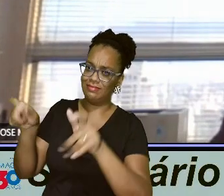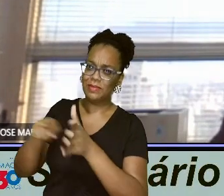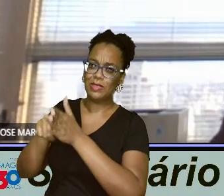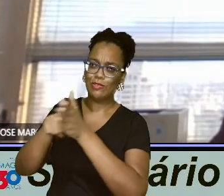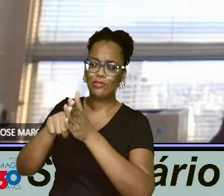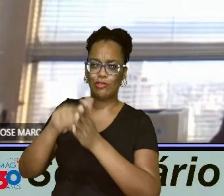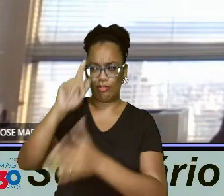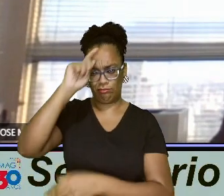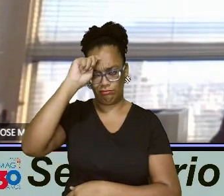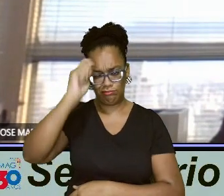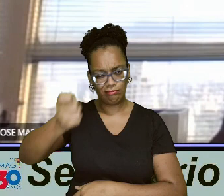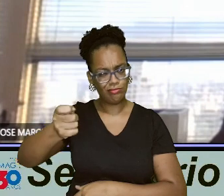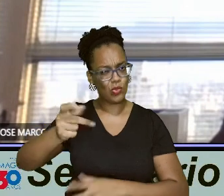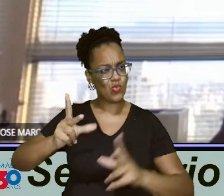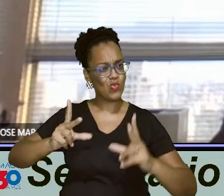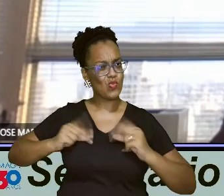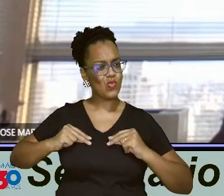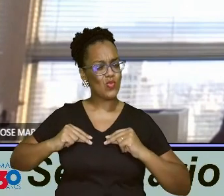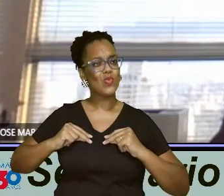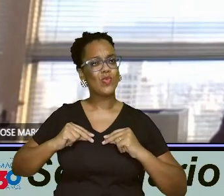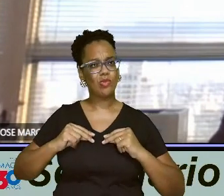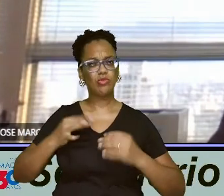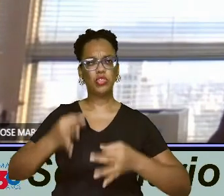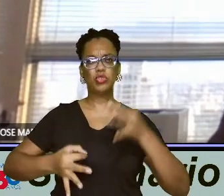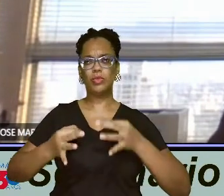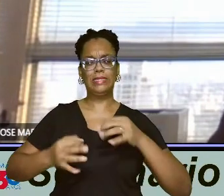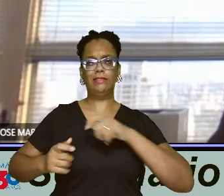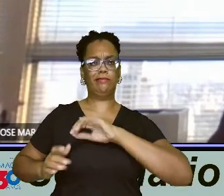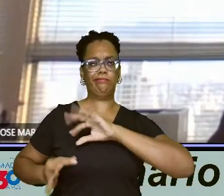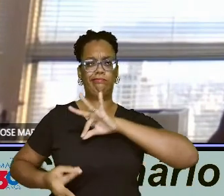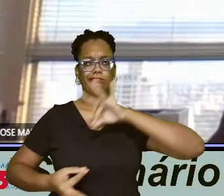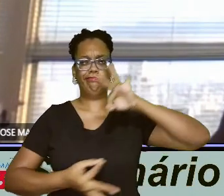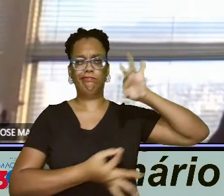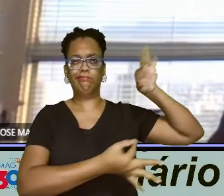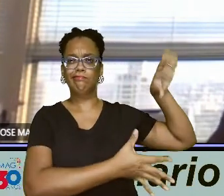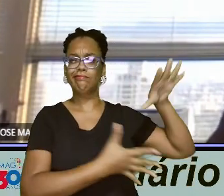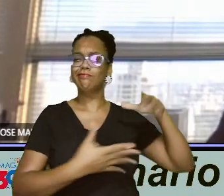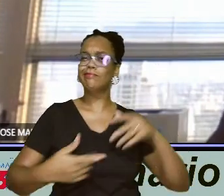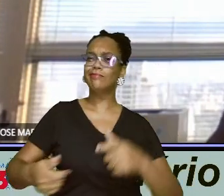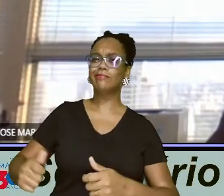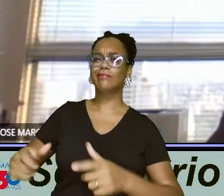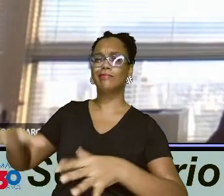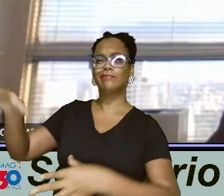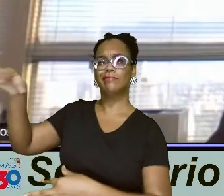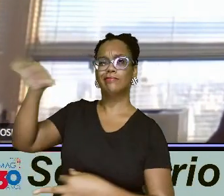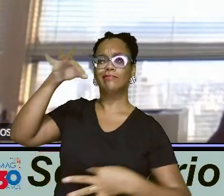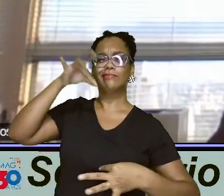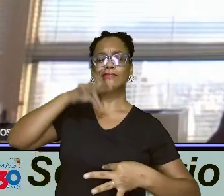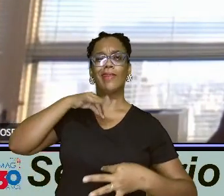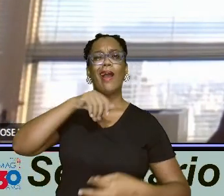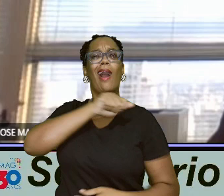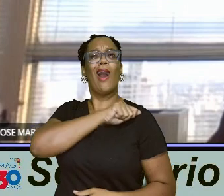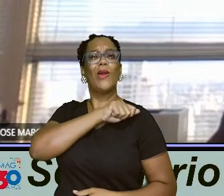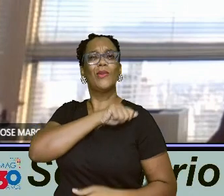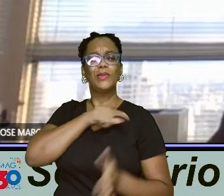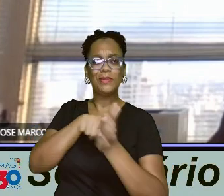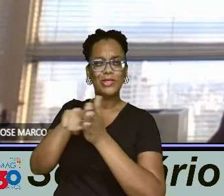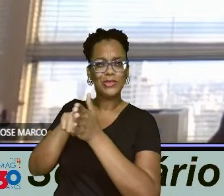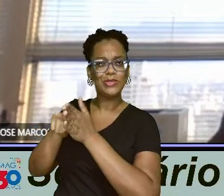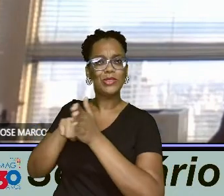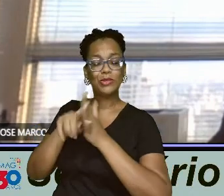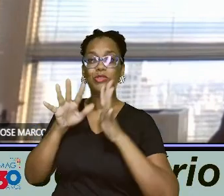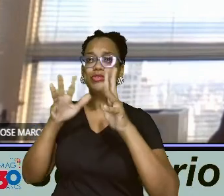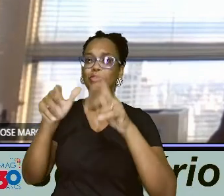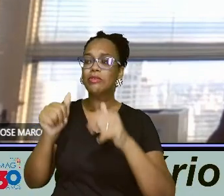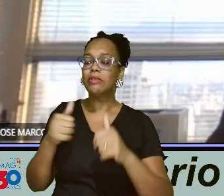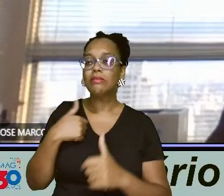de juízes e assumiram o papel mesmo de alunos, de pesquisadores. Todos ficaram um fã incondicional da professora